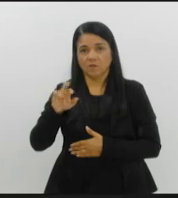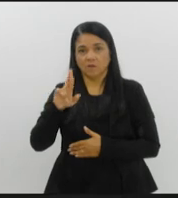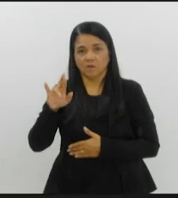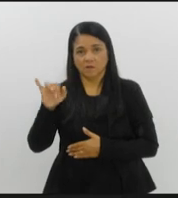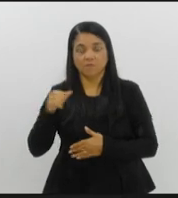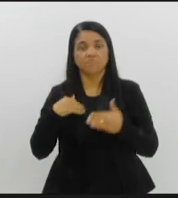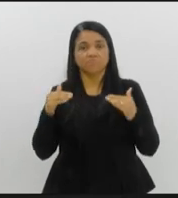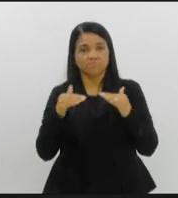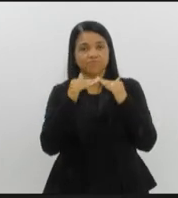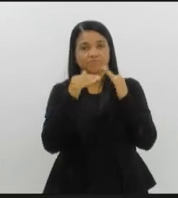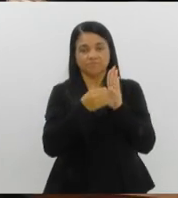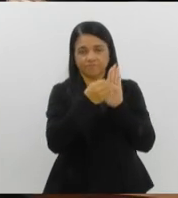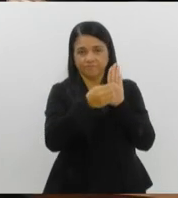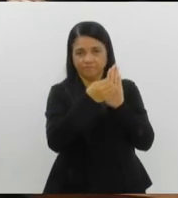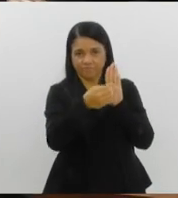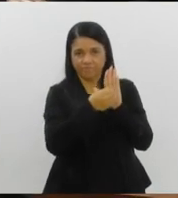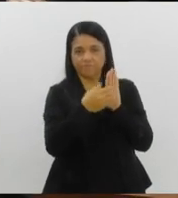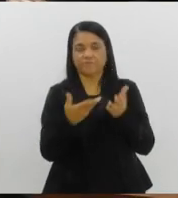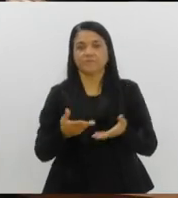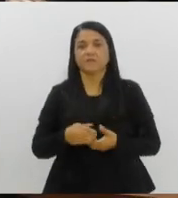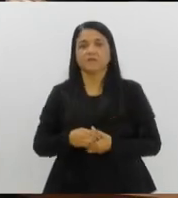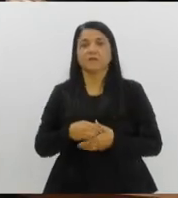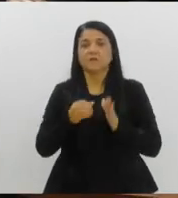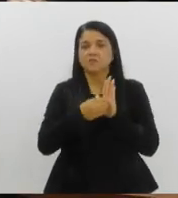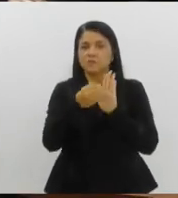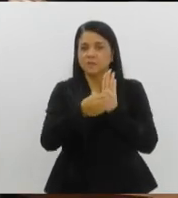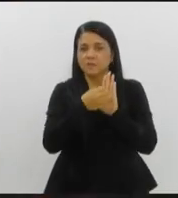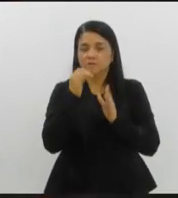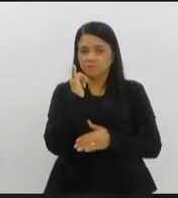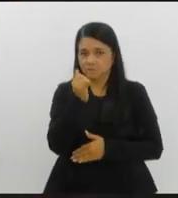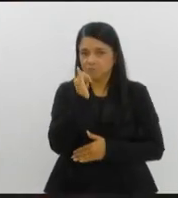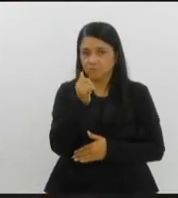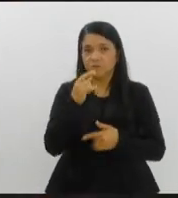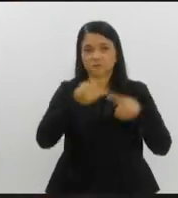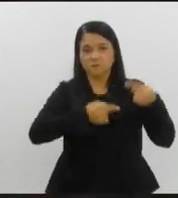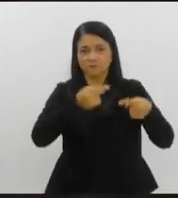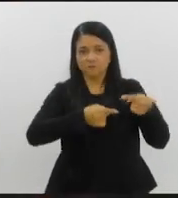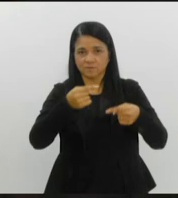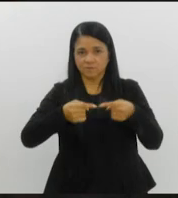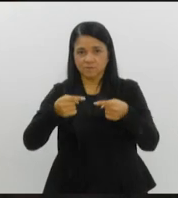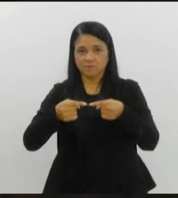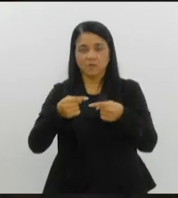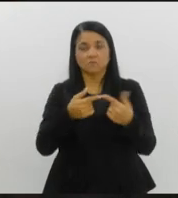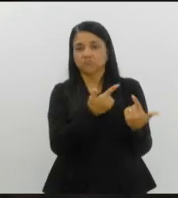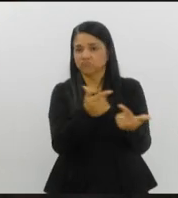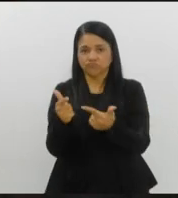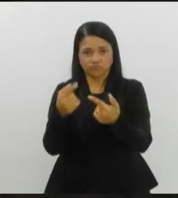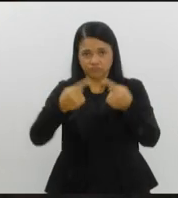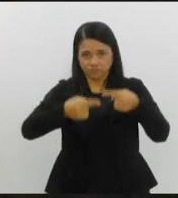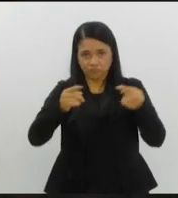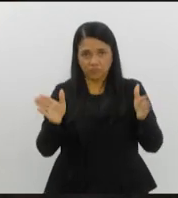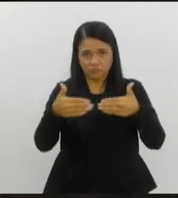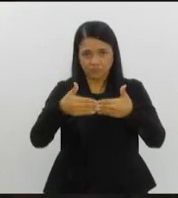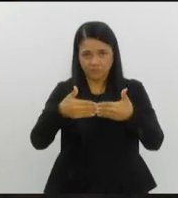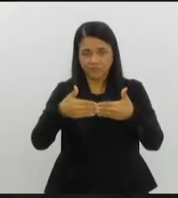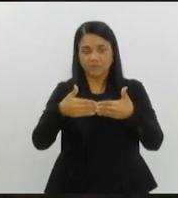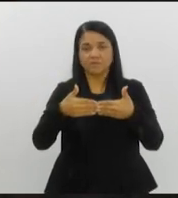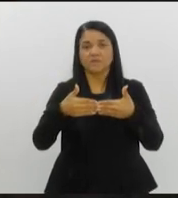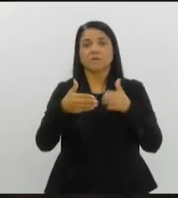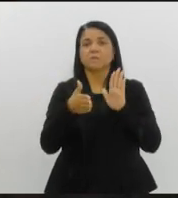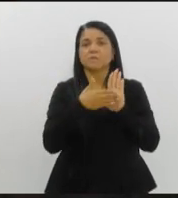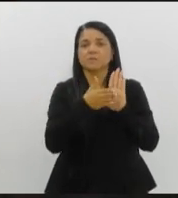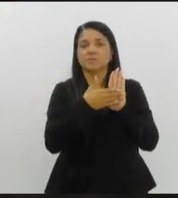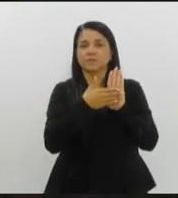Parecer favorável, presidente. Com os pareceres emitidos em discussão, não havendo quem queira discutir, encerrada a discussão, a